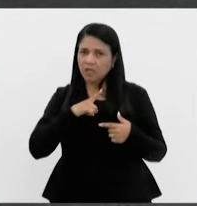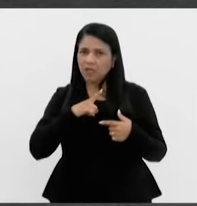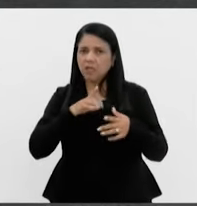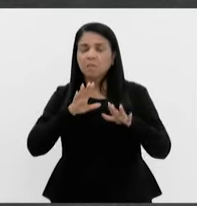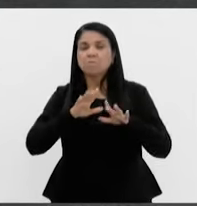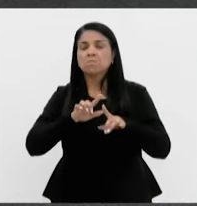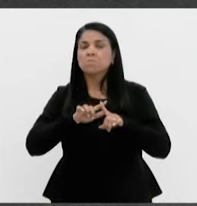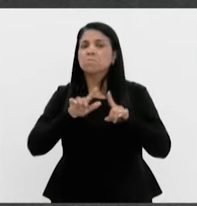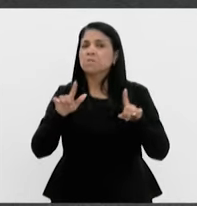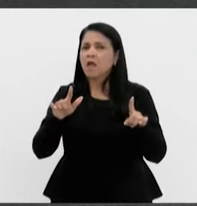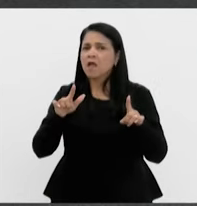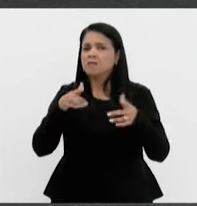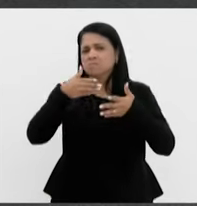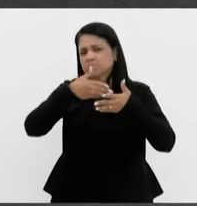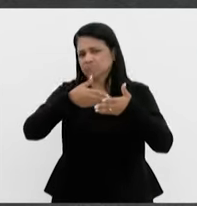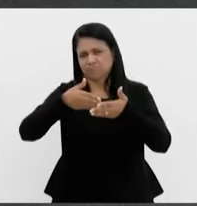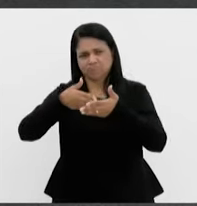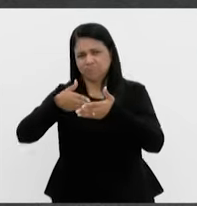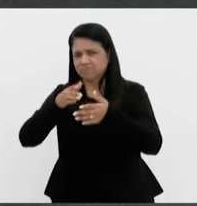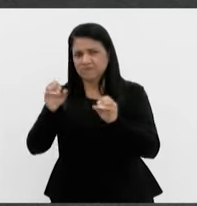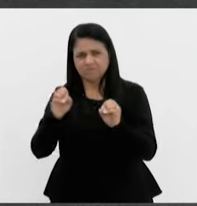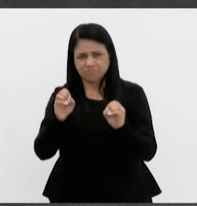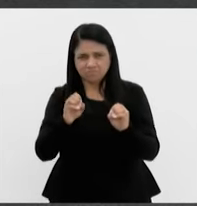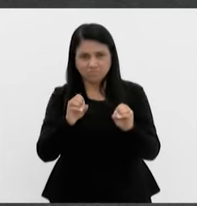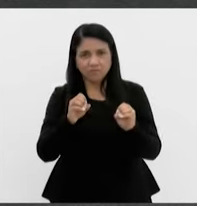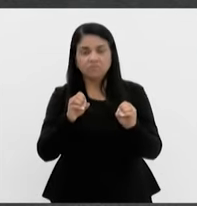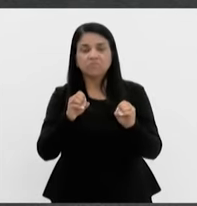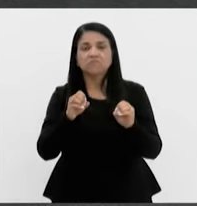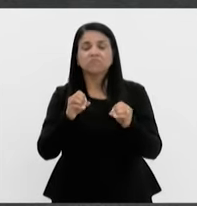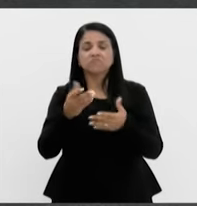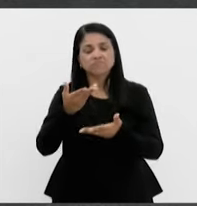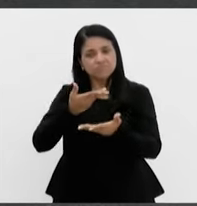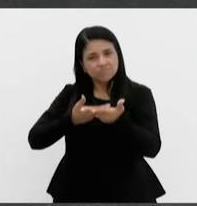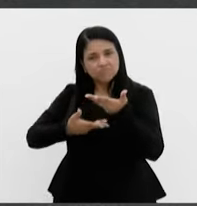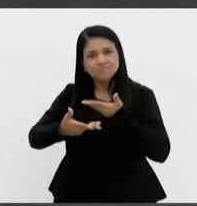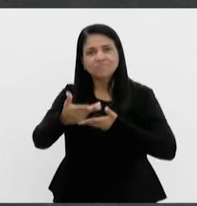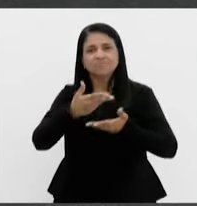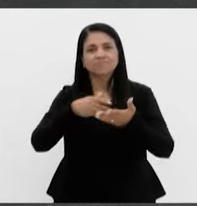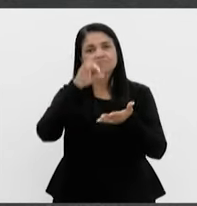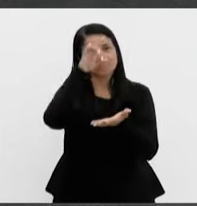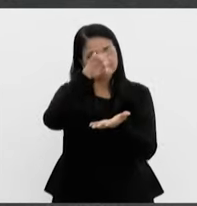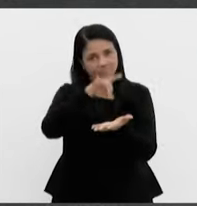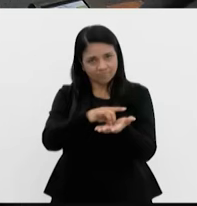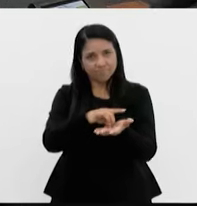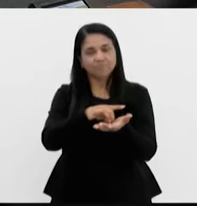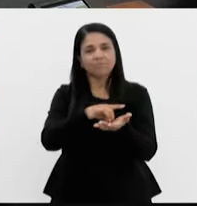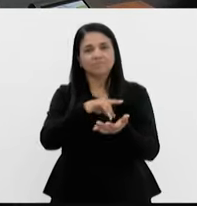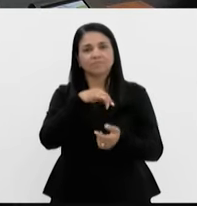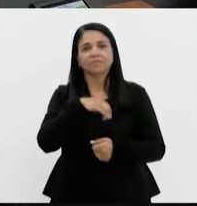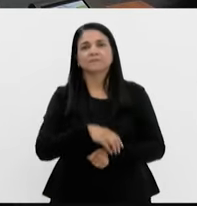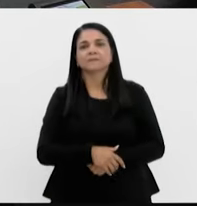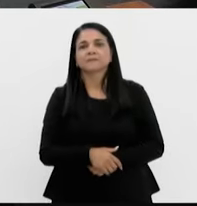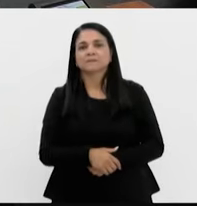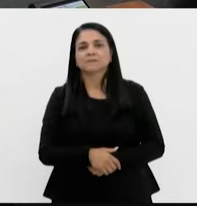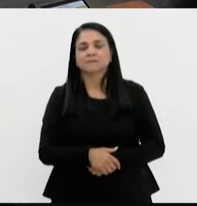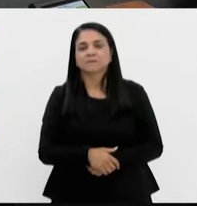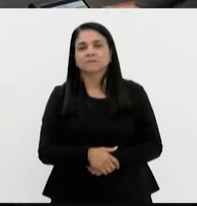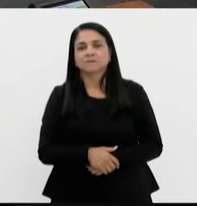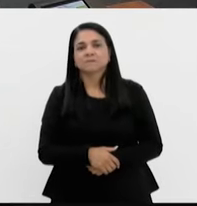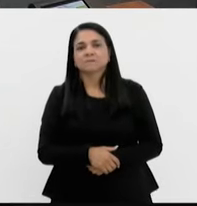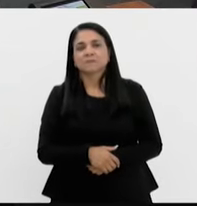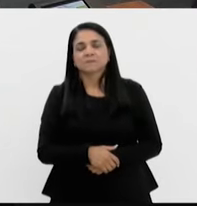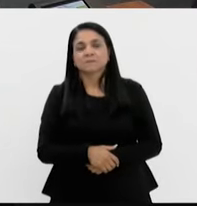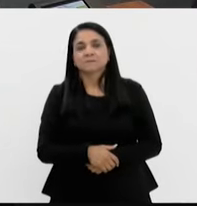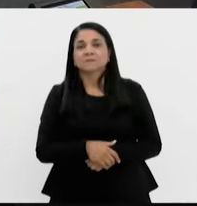levar a obstruir e a gente só espera que a recíproca seja verdadeira Muito obrigado